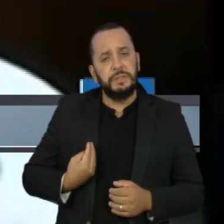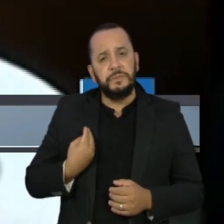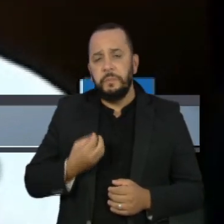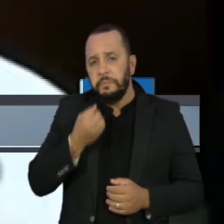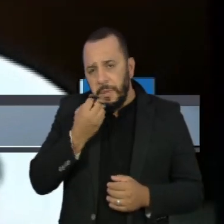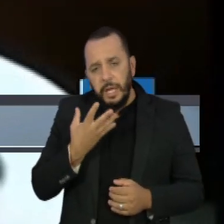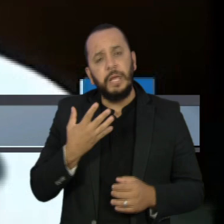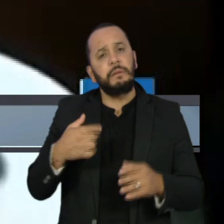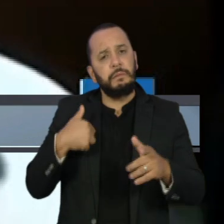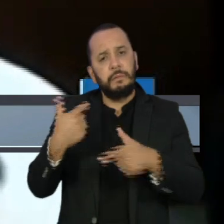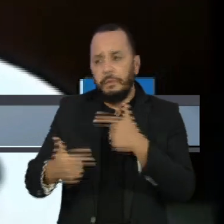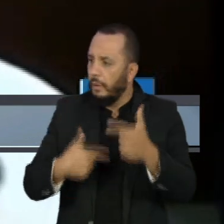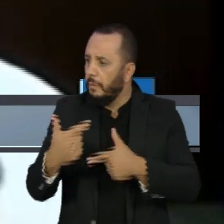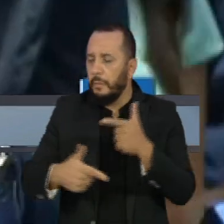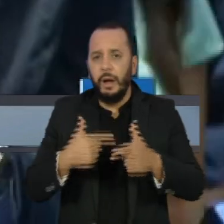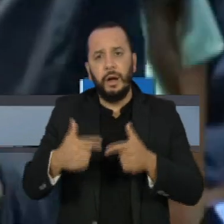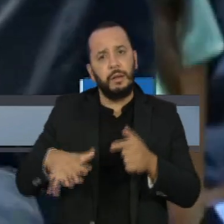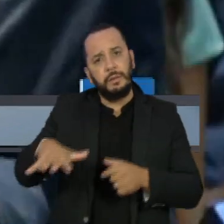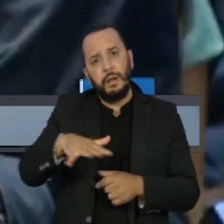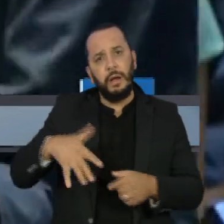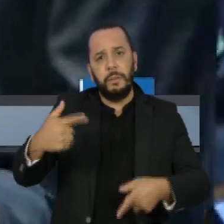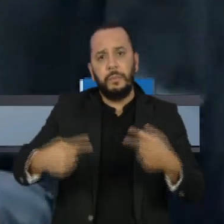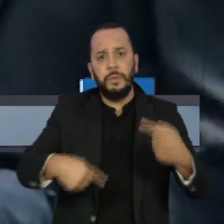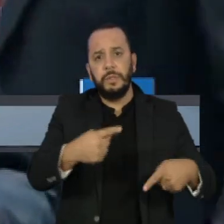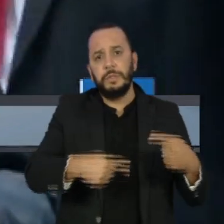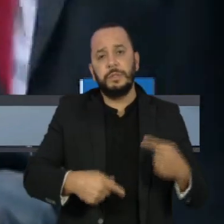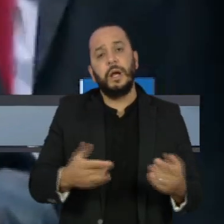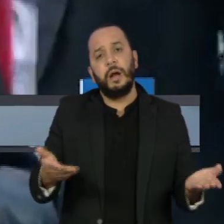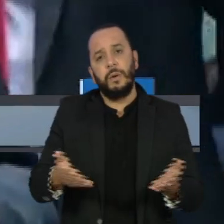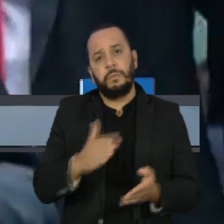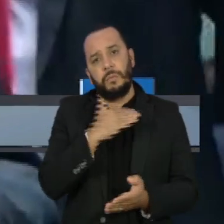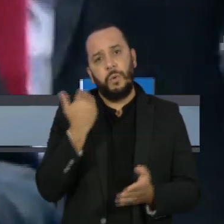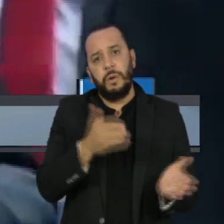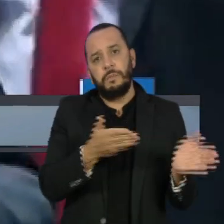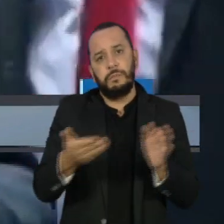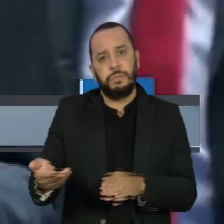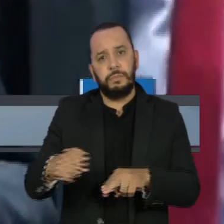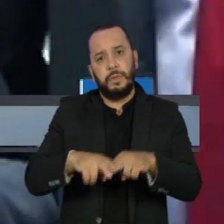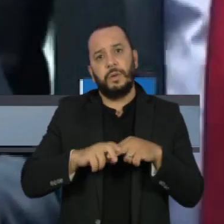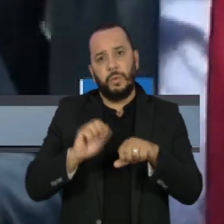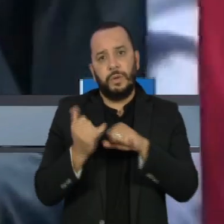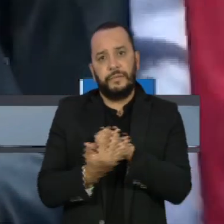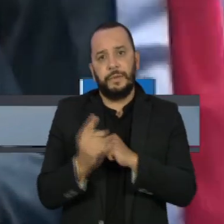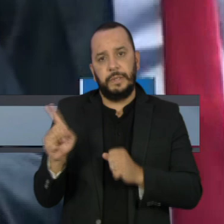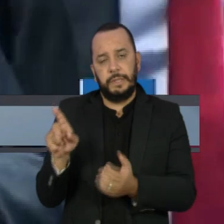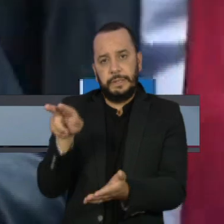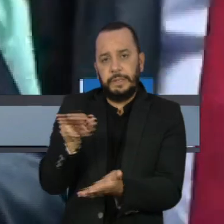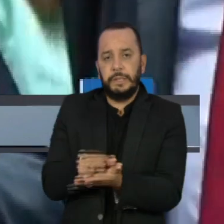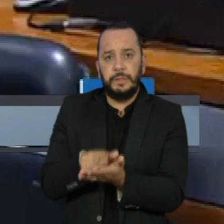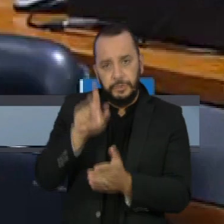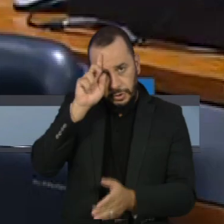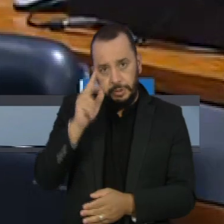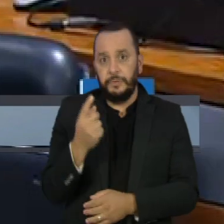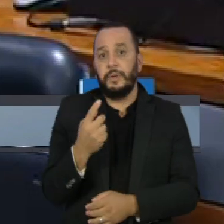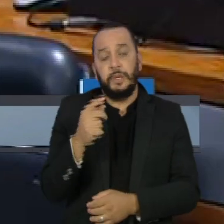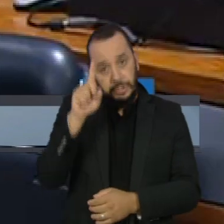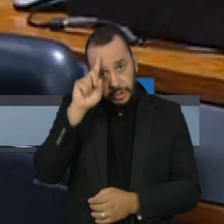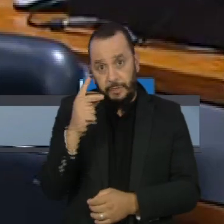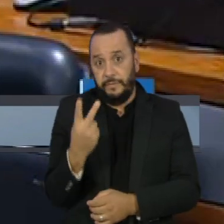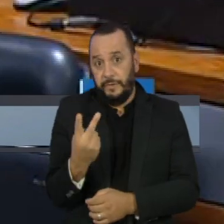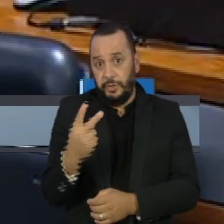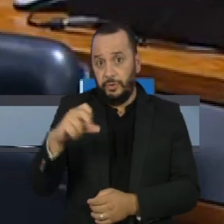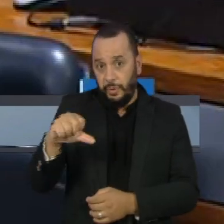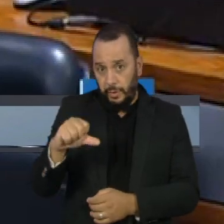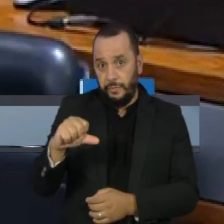política faleceu em decorrência das complicações da Covid-19. Ele estava internado desde o dia 29 de novembro do